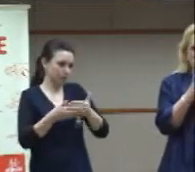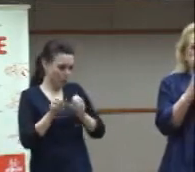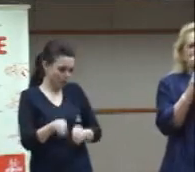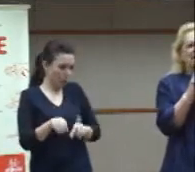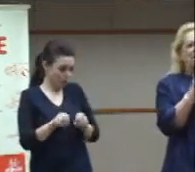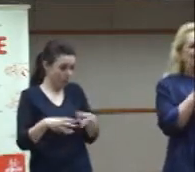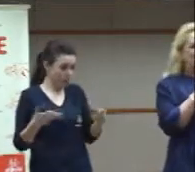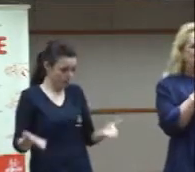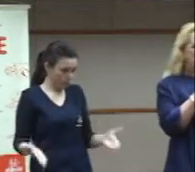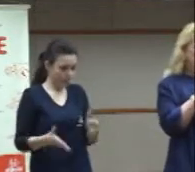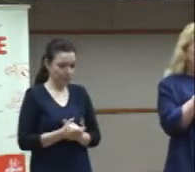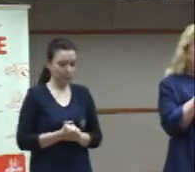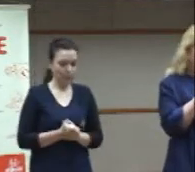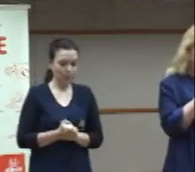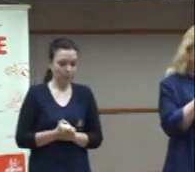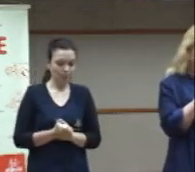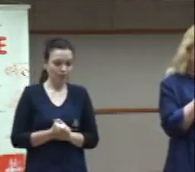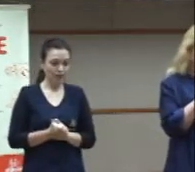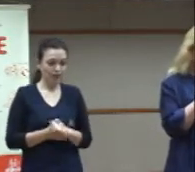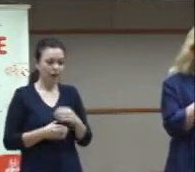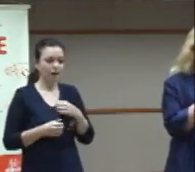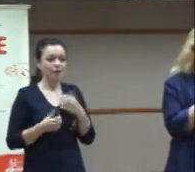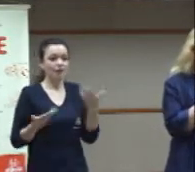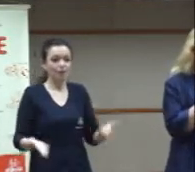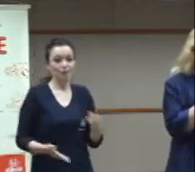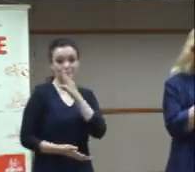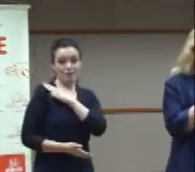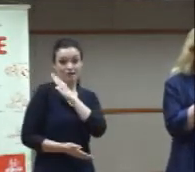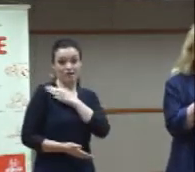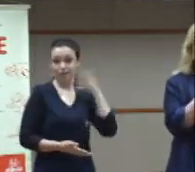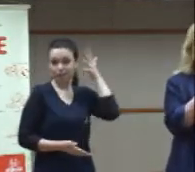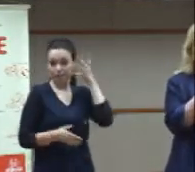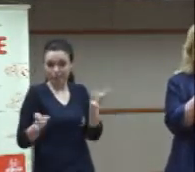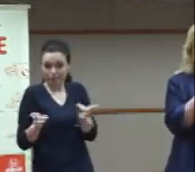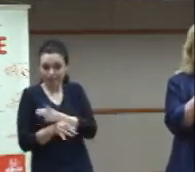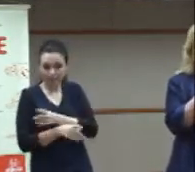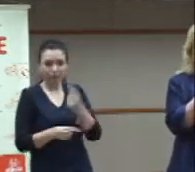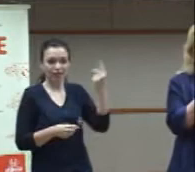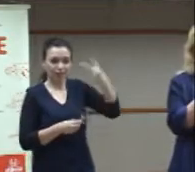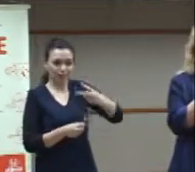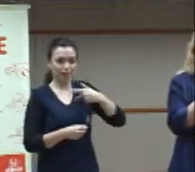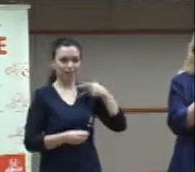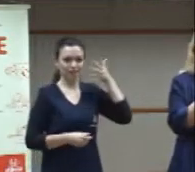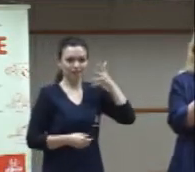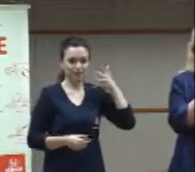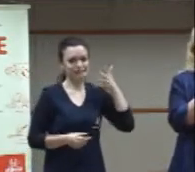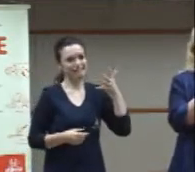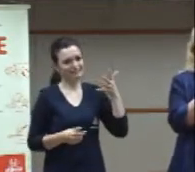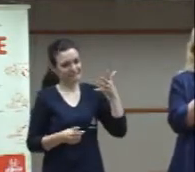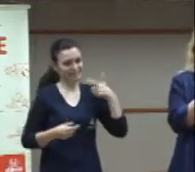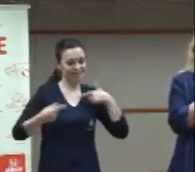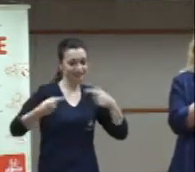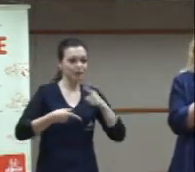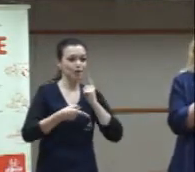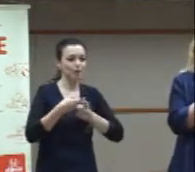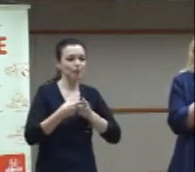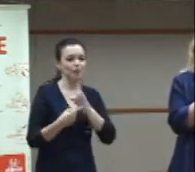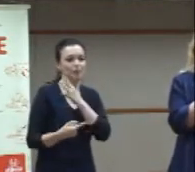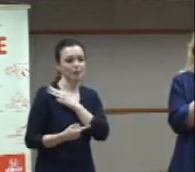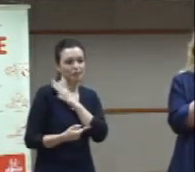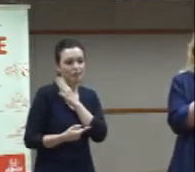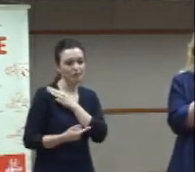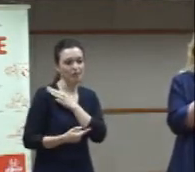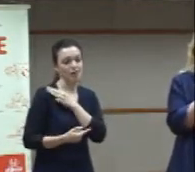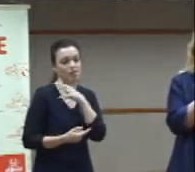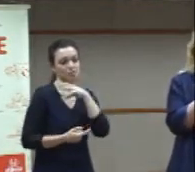educação. Falar depois do Marco Arreis é um grande desafio, né? Porque o Marco trabalha com os nossos intérpretes